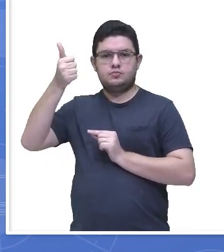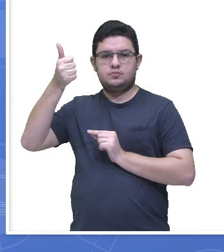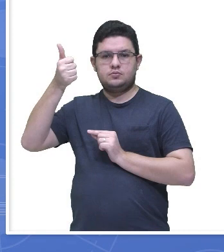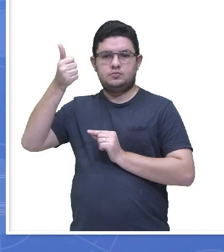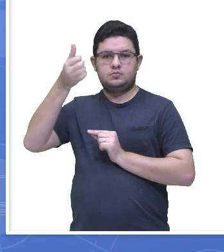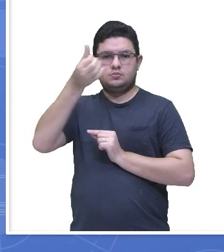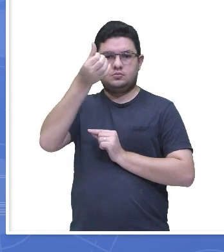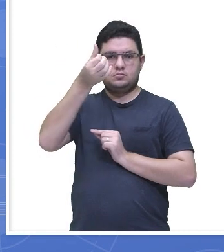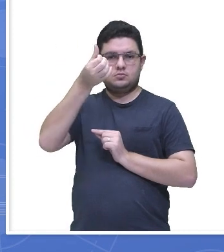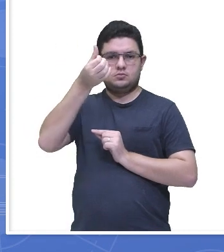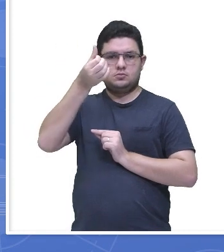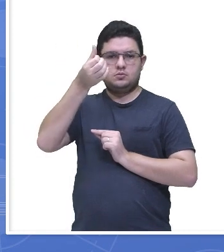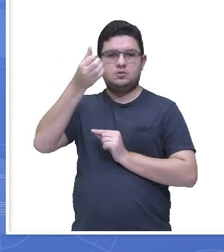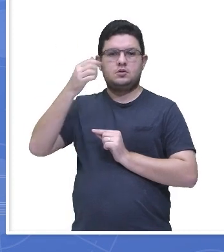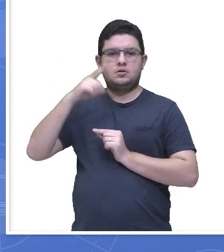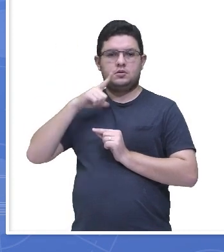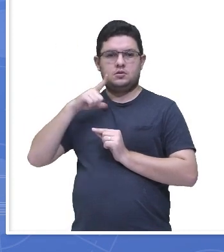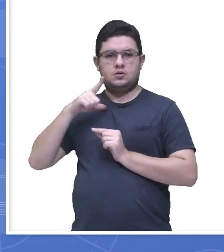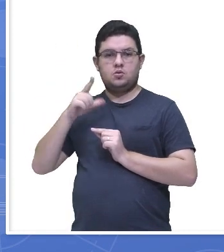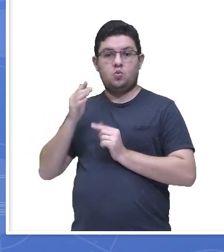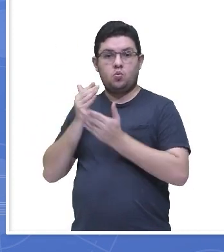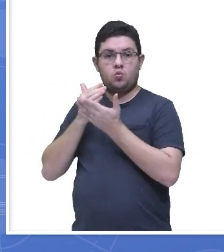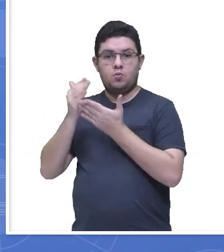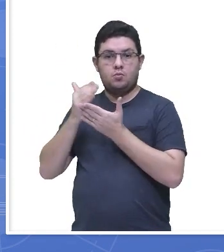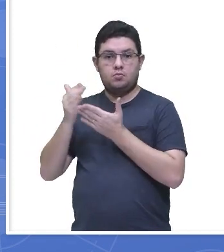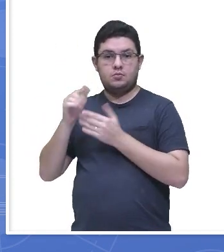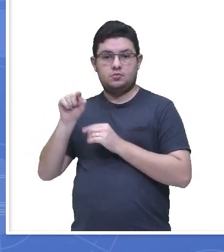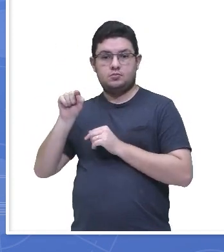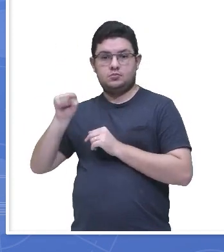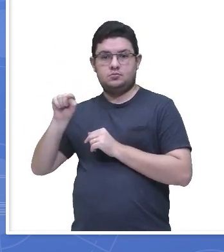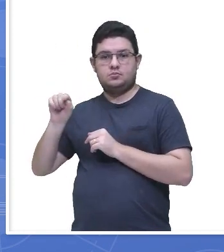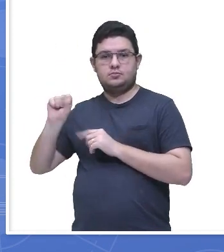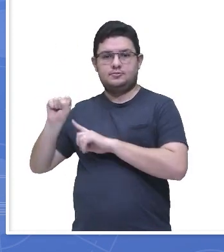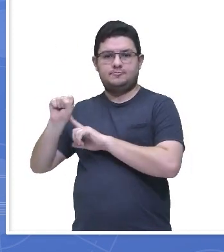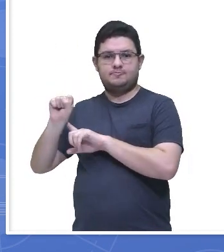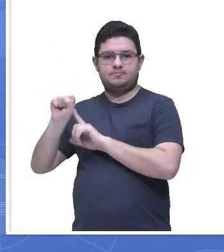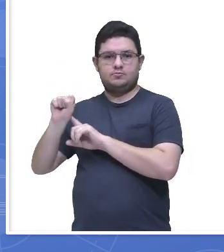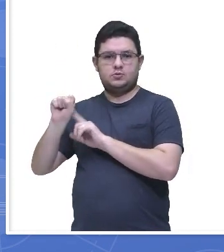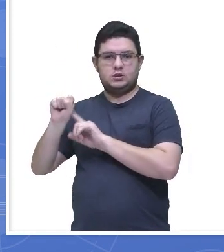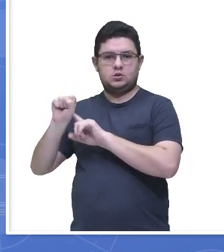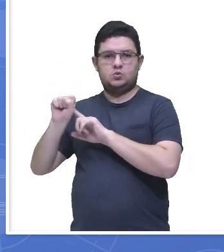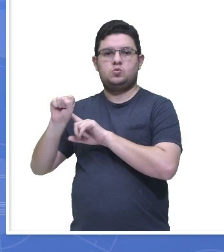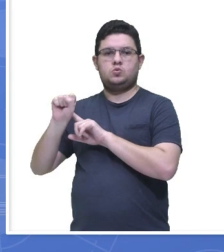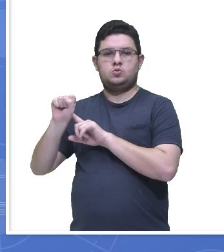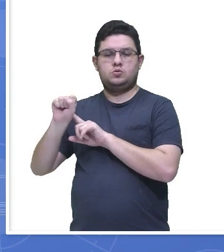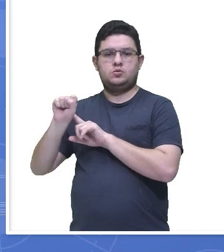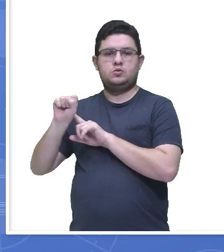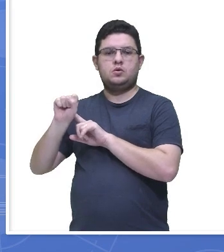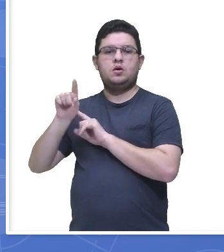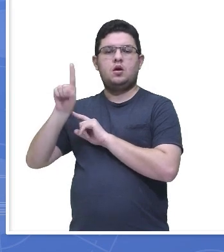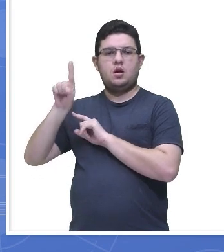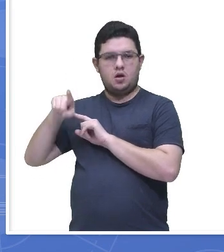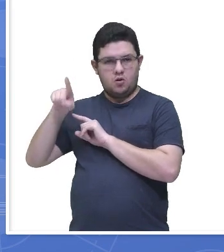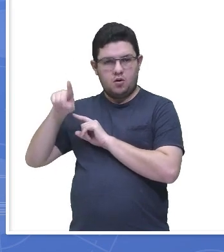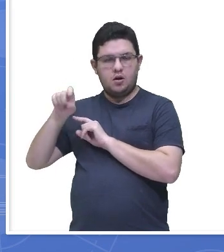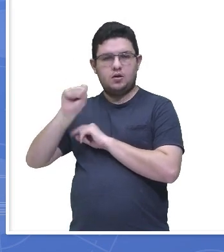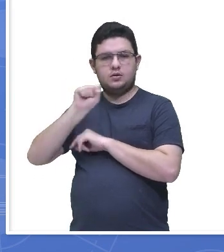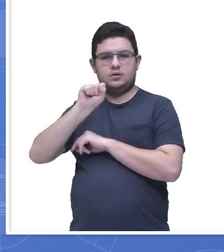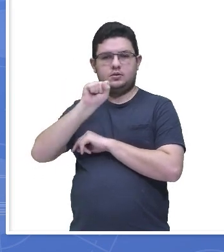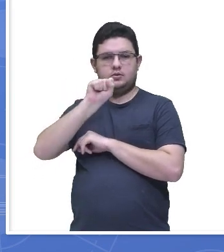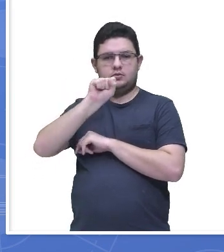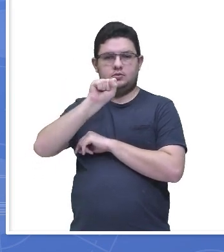ó, onde a posição vale 8. Então, daqui eu tiro que a posição inicial